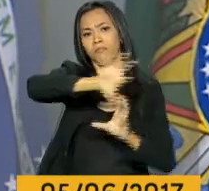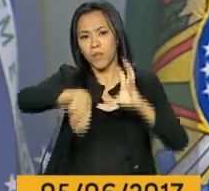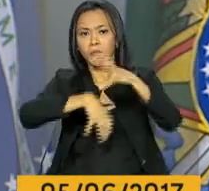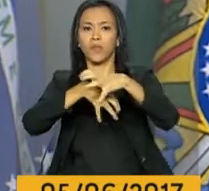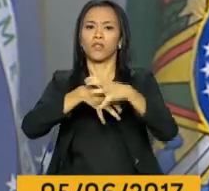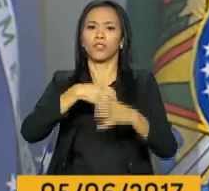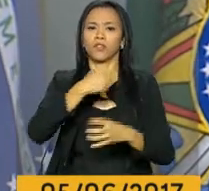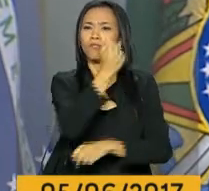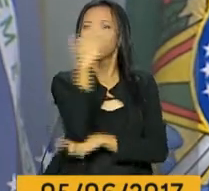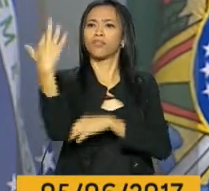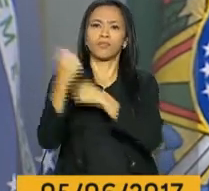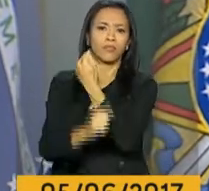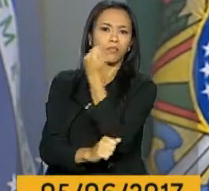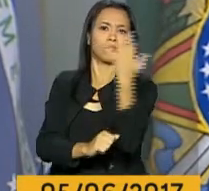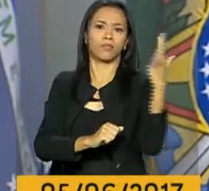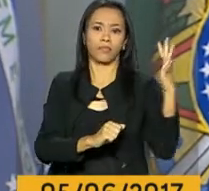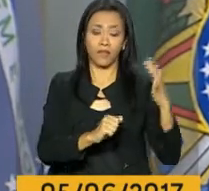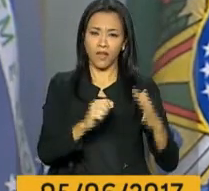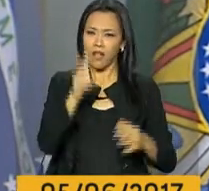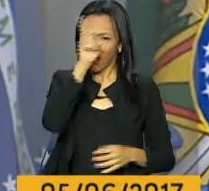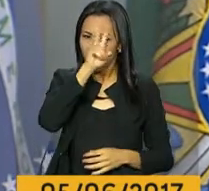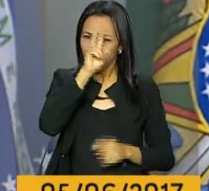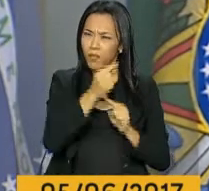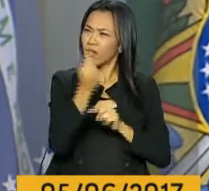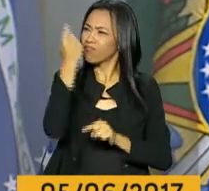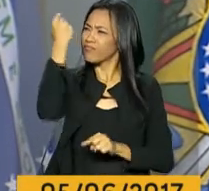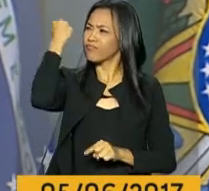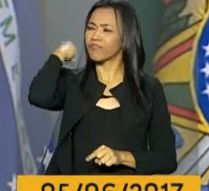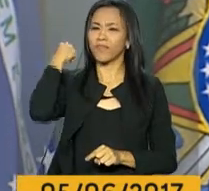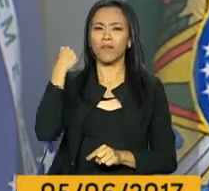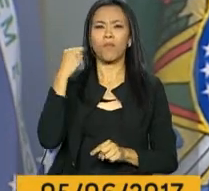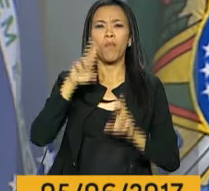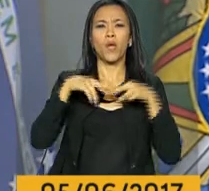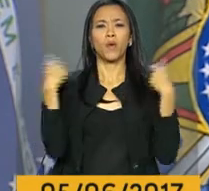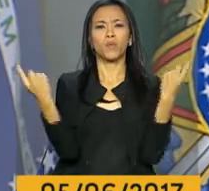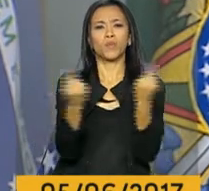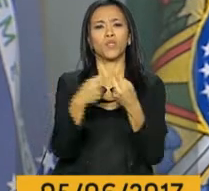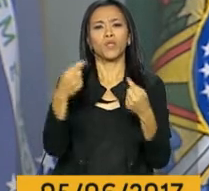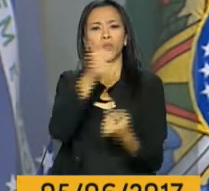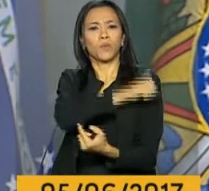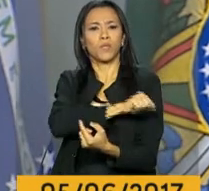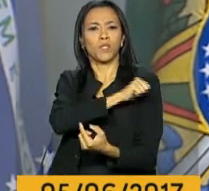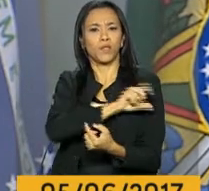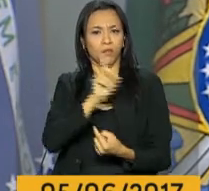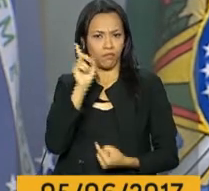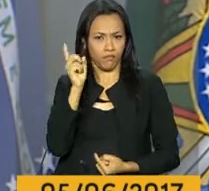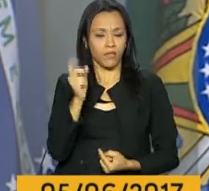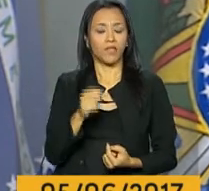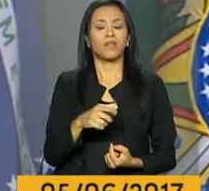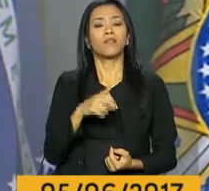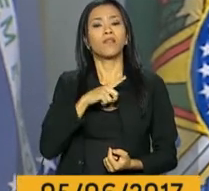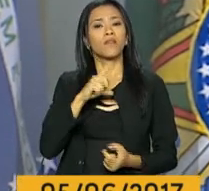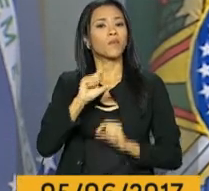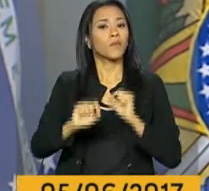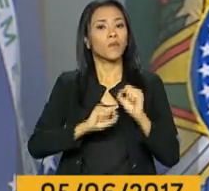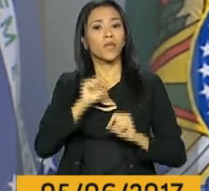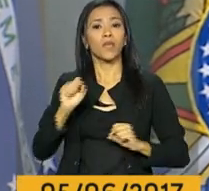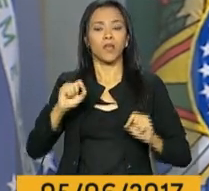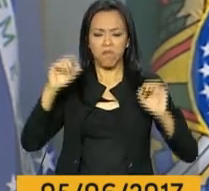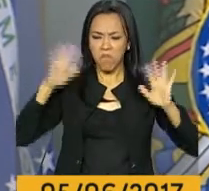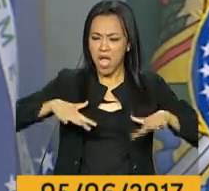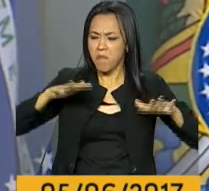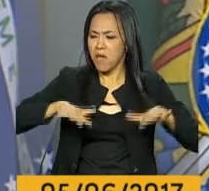logo naquela reunião do rio de janeiro há muitos anos atrás um movimento muito intenso pela preservação